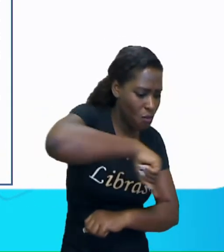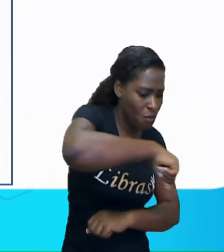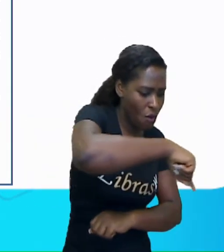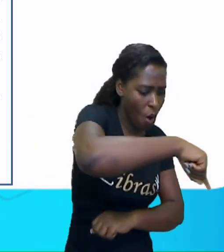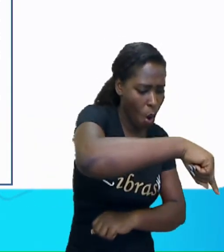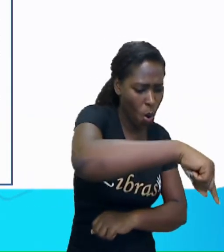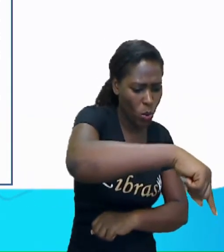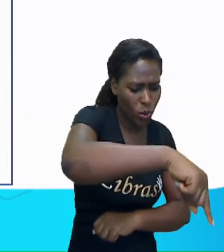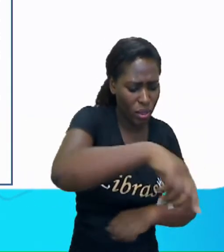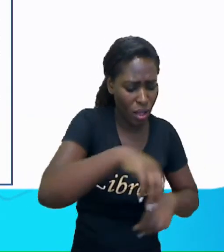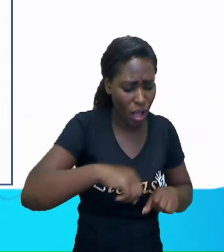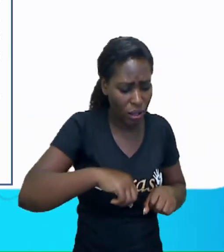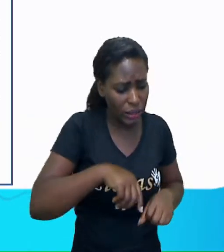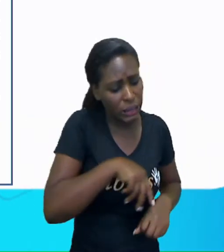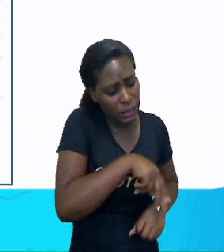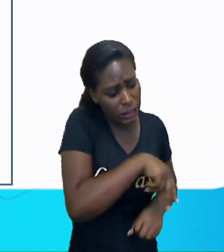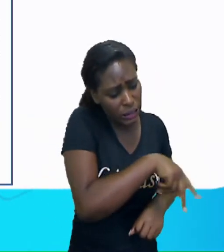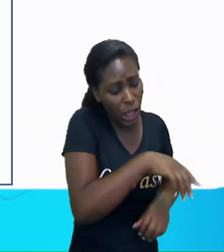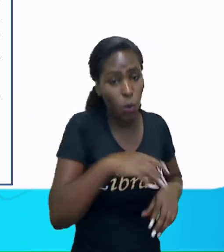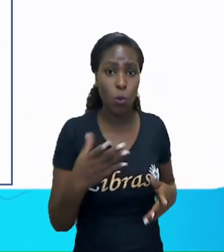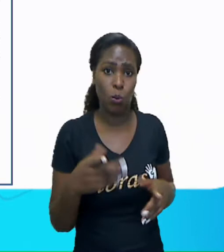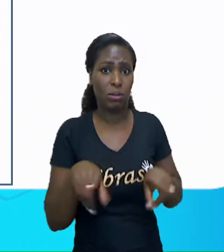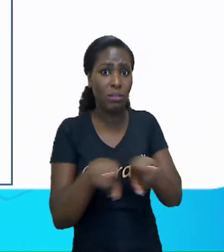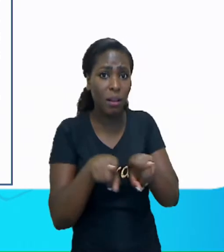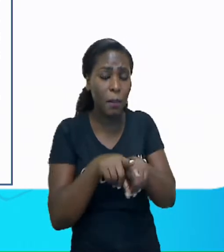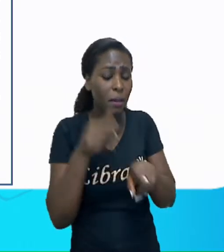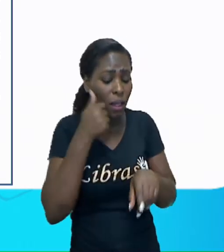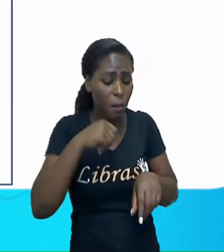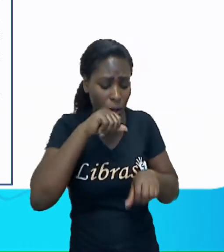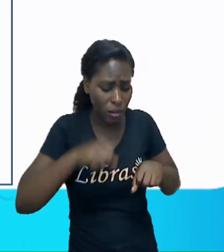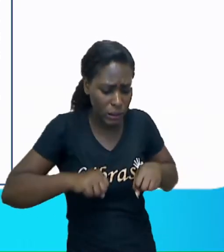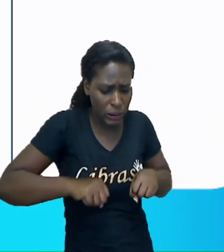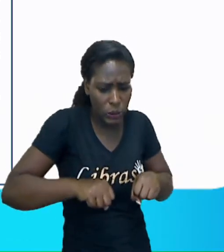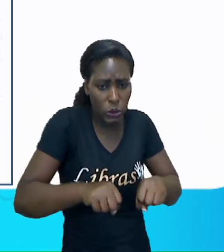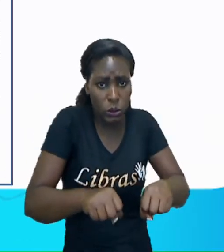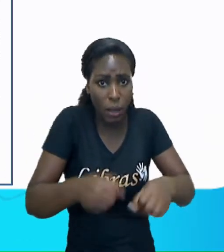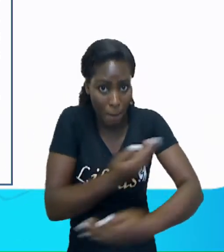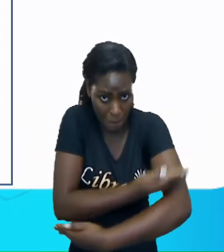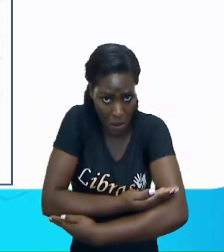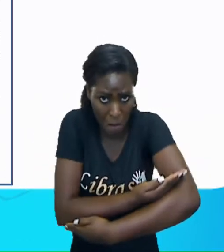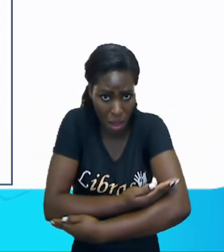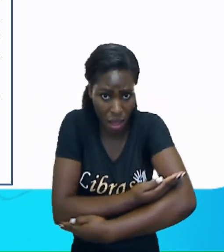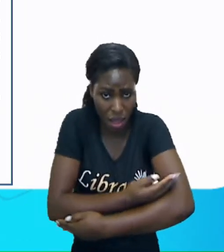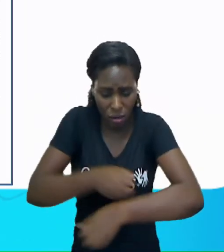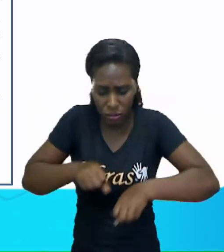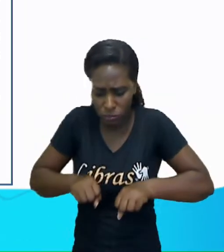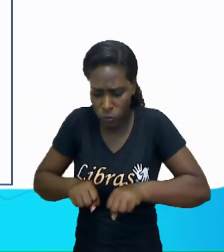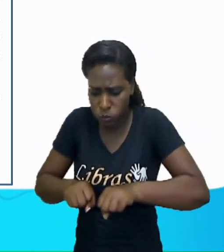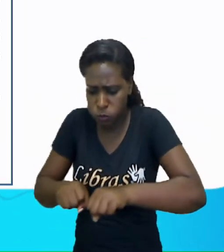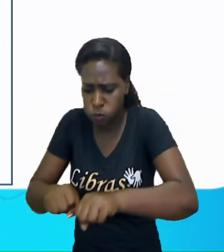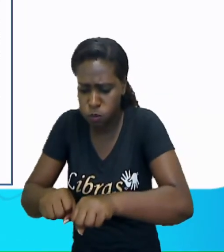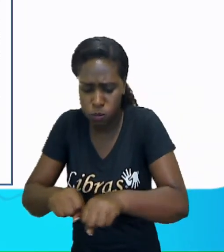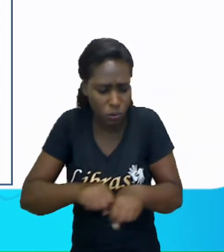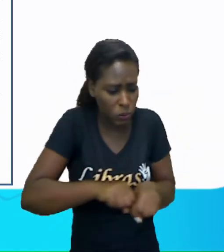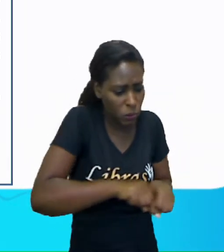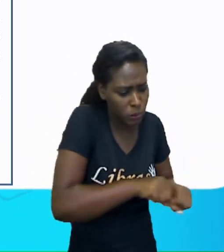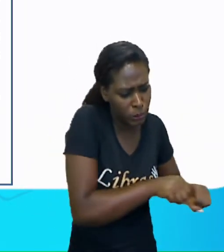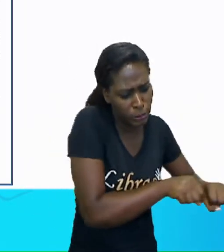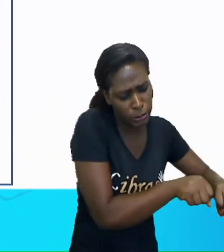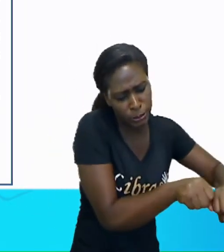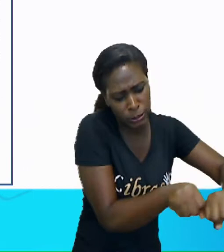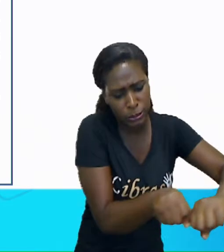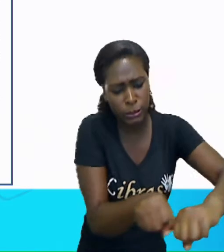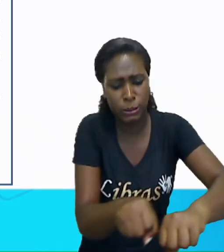rua, correndo muito perigo para eles. Também os motoristas não estão podendo estacionar os